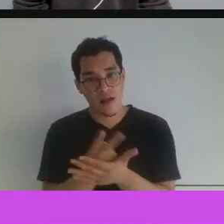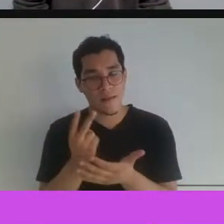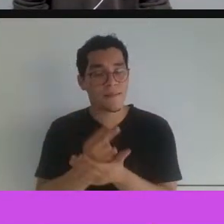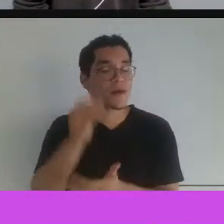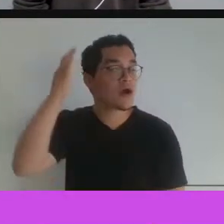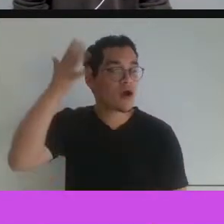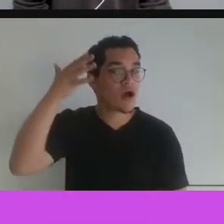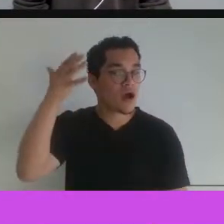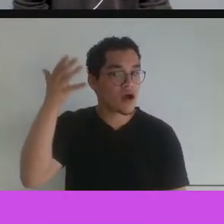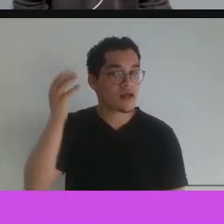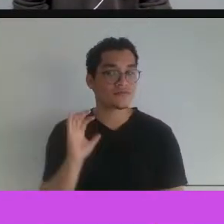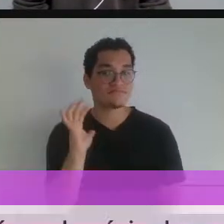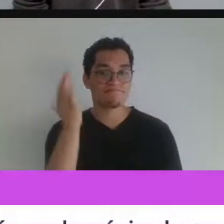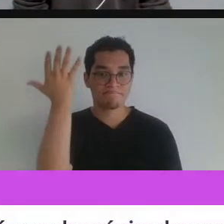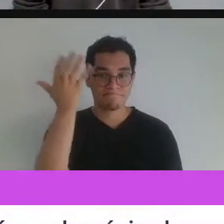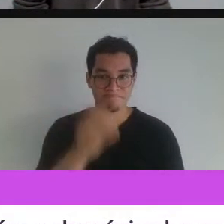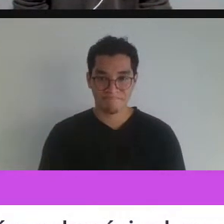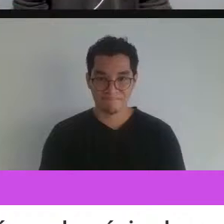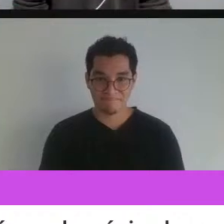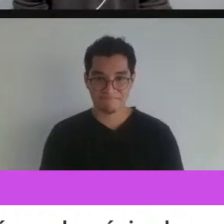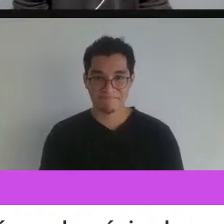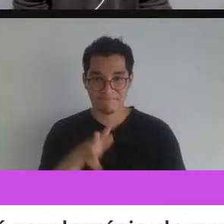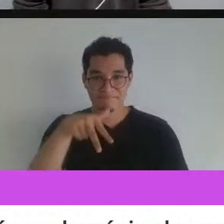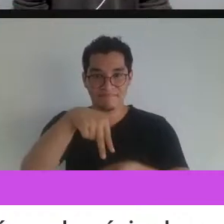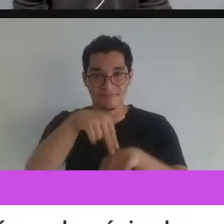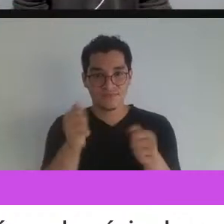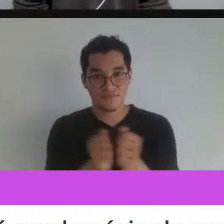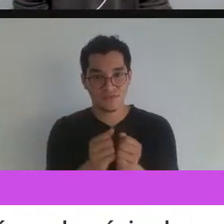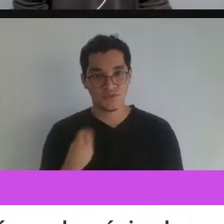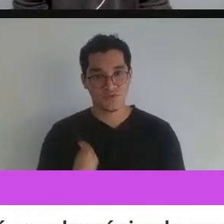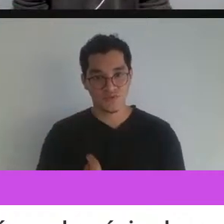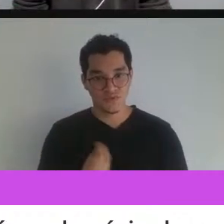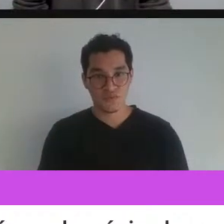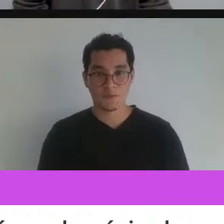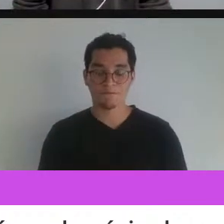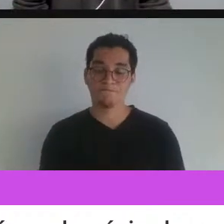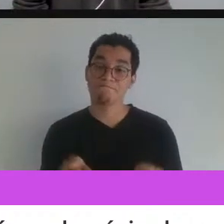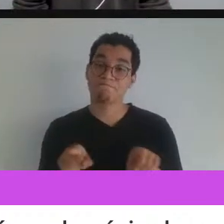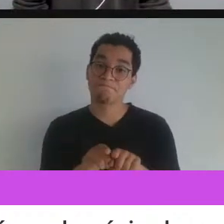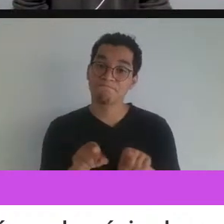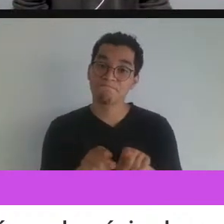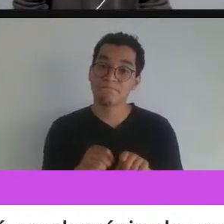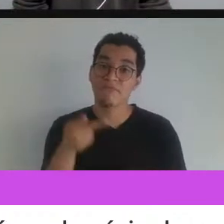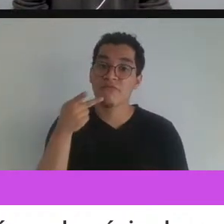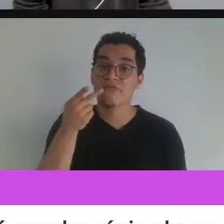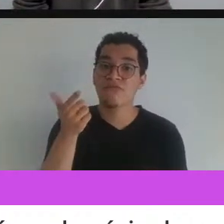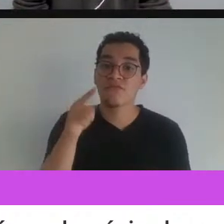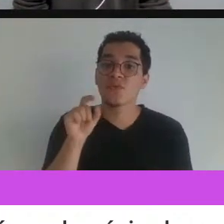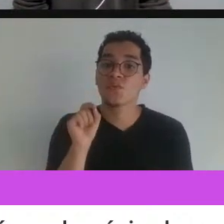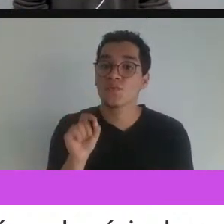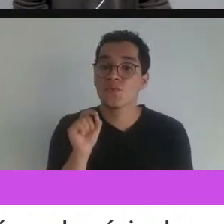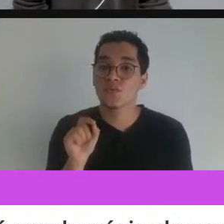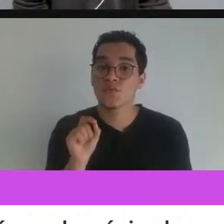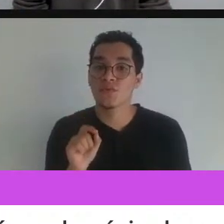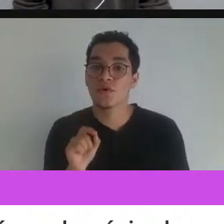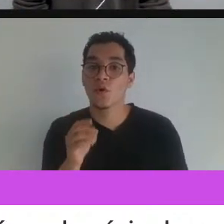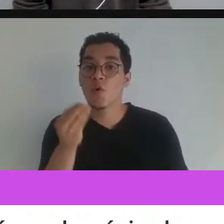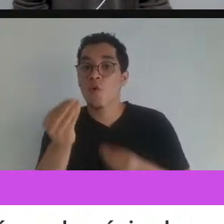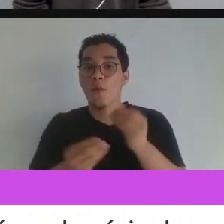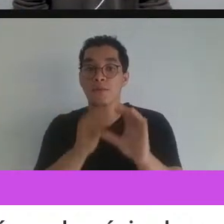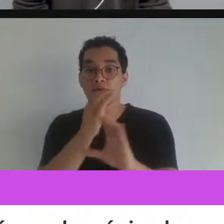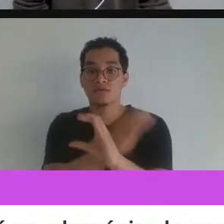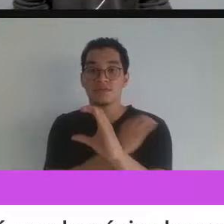realizadas e abrilhantaram, né, nosso evento. E eu queria falar um pouquinho, né, da relevância que tem um ciclo de palestras como